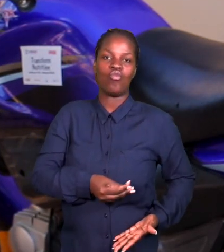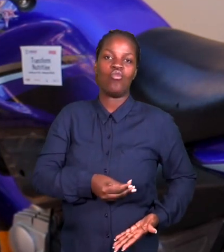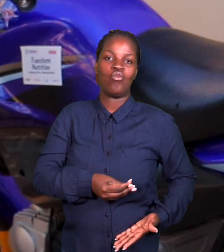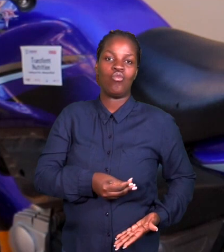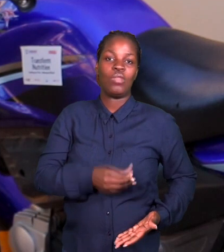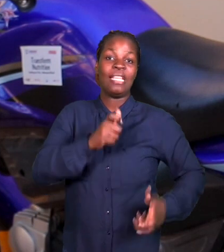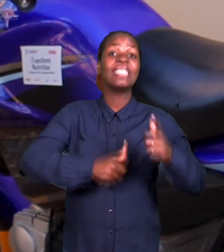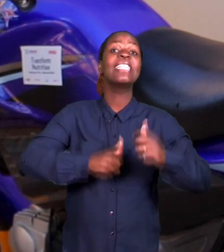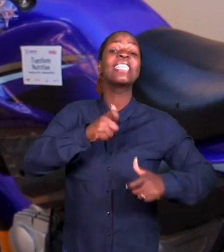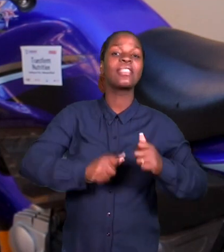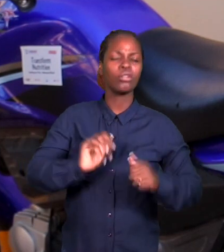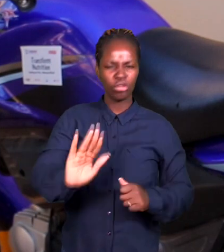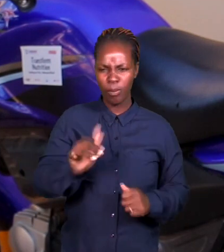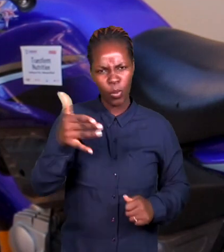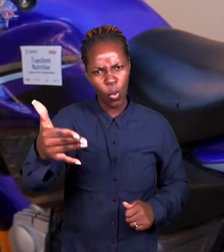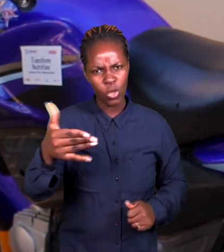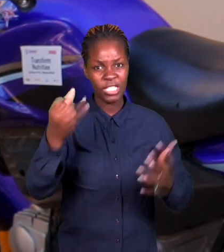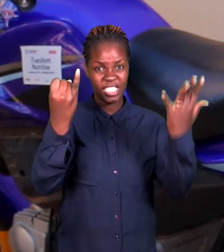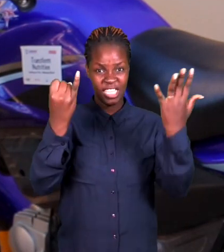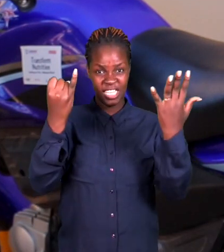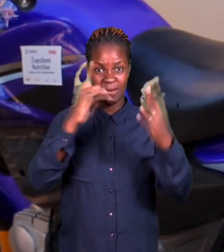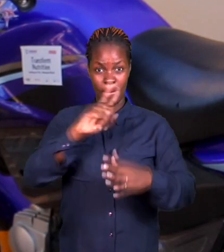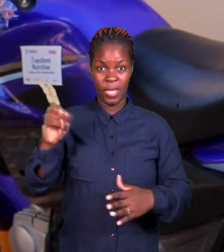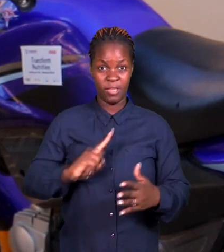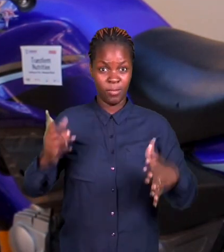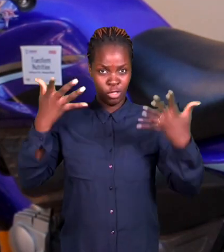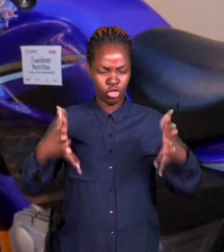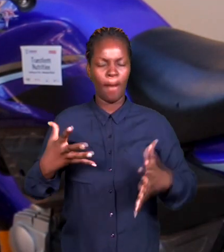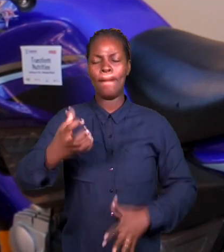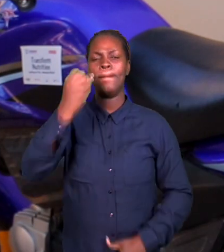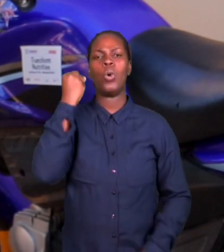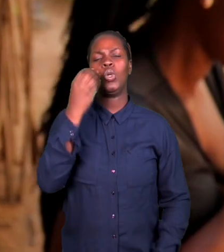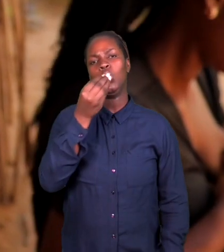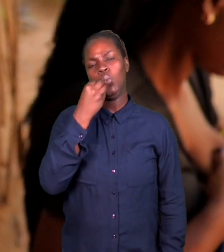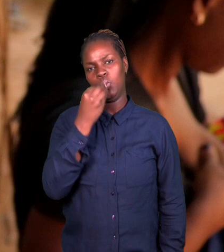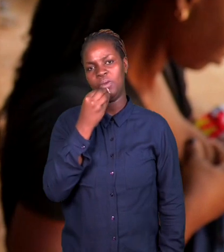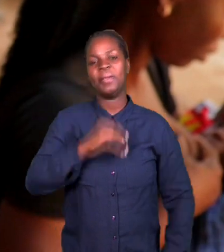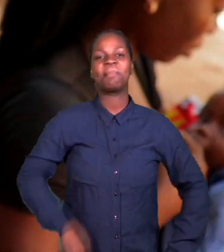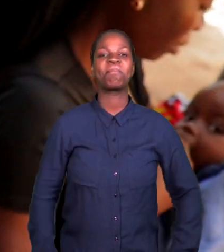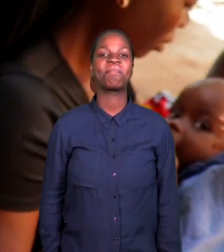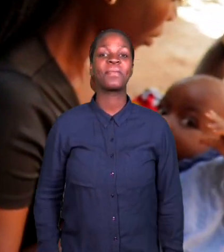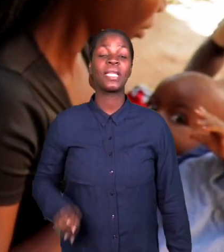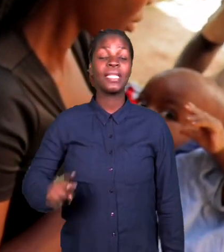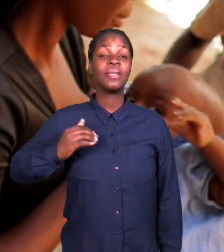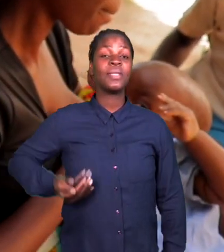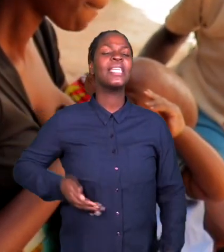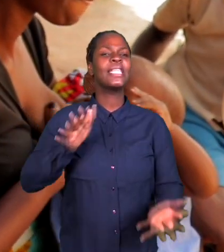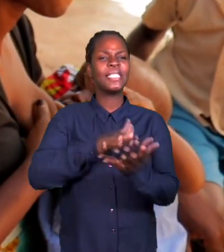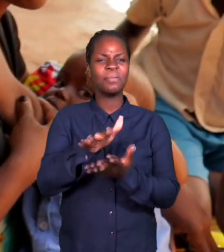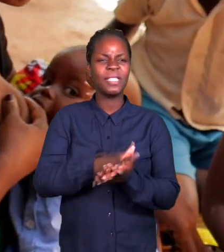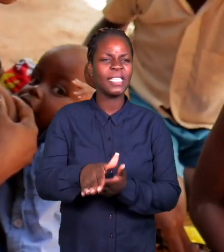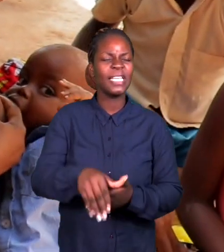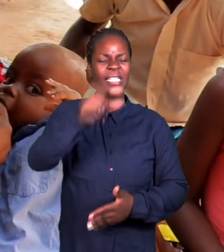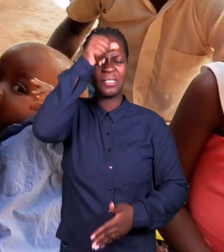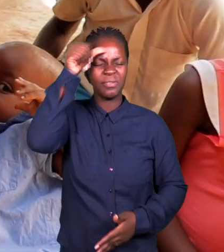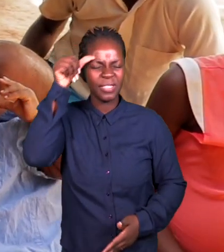alimentação exclusiva. E depois dali é que começam já a introduzir outros tipos de alimento. Estefânia conta que mesmo diante